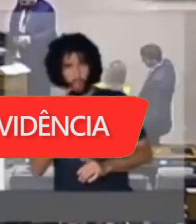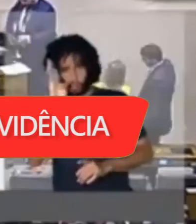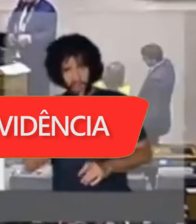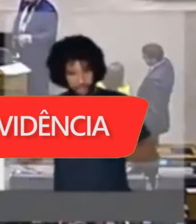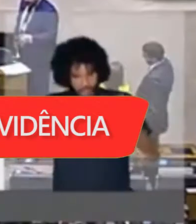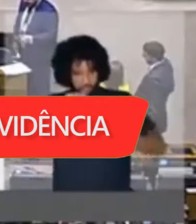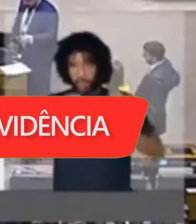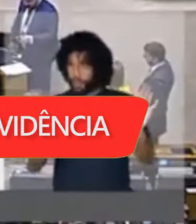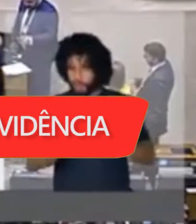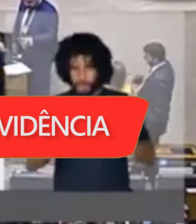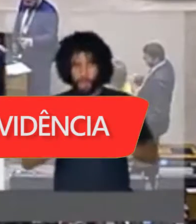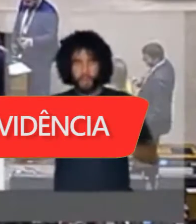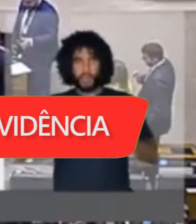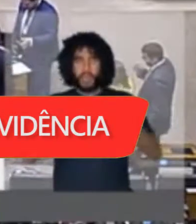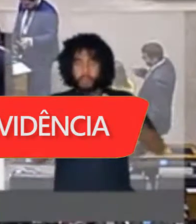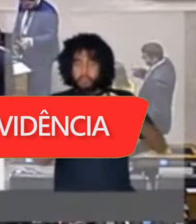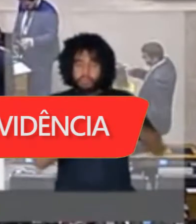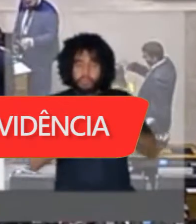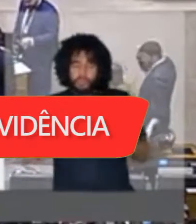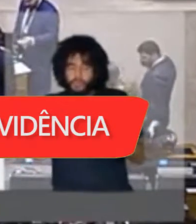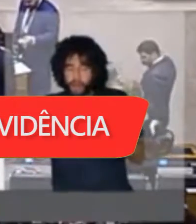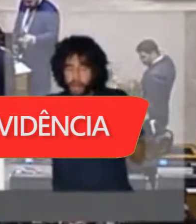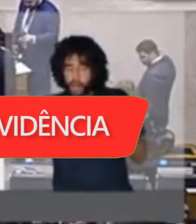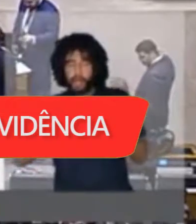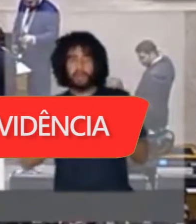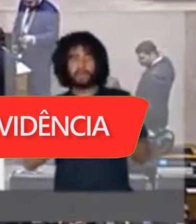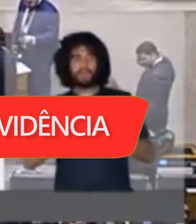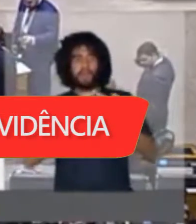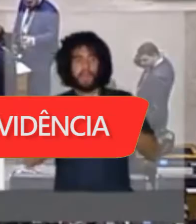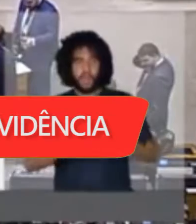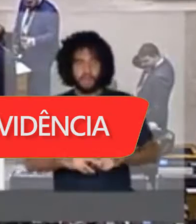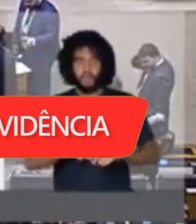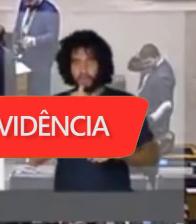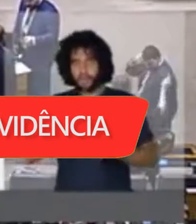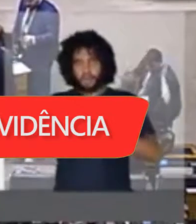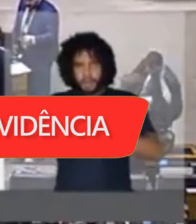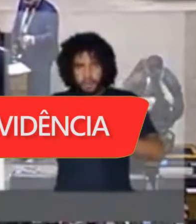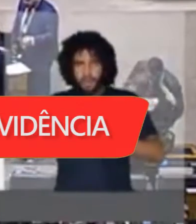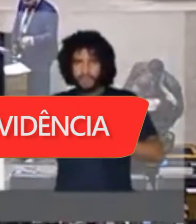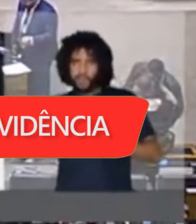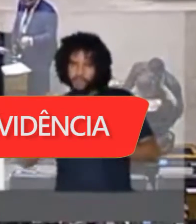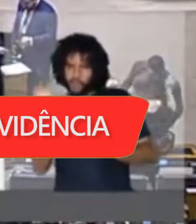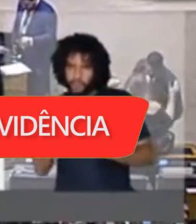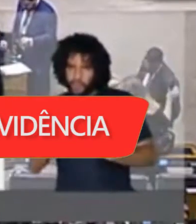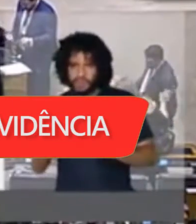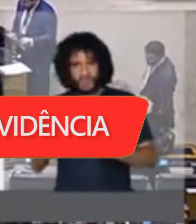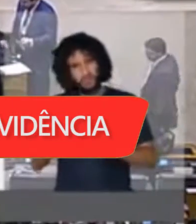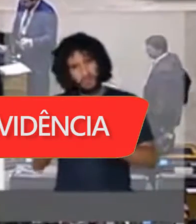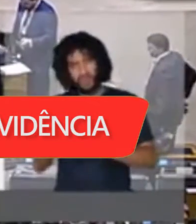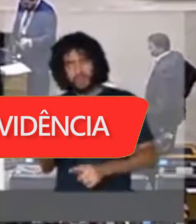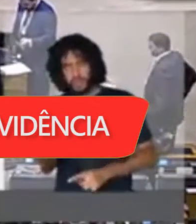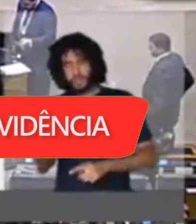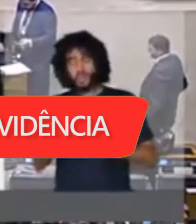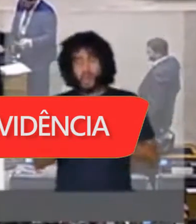308 votos para ser aprovada em 2 turnos de votação na Câmara. Se aprovado, o texto segue para análise do